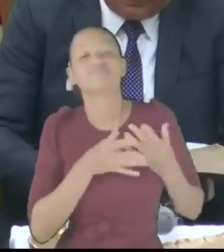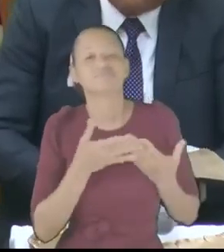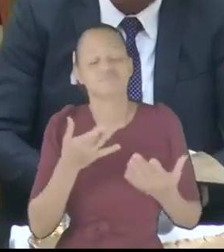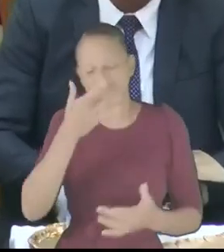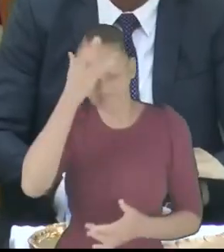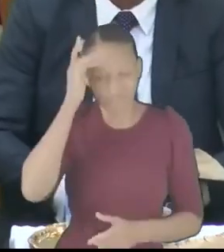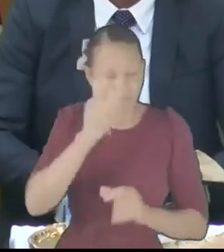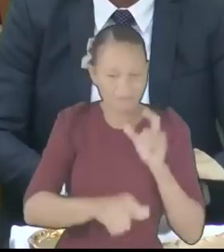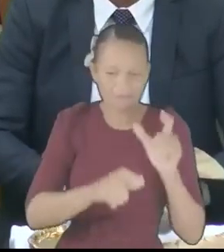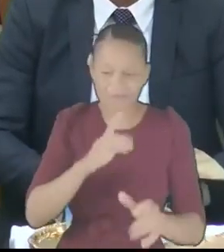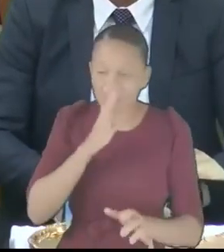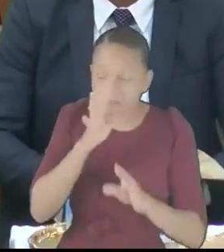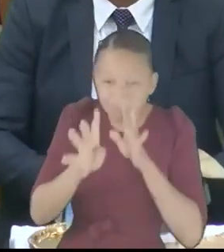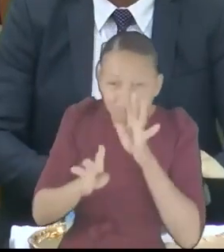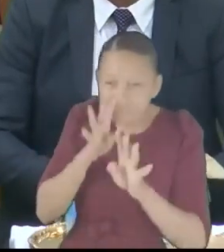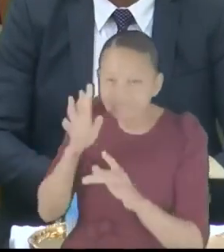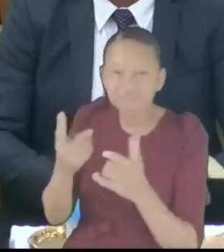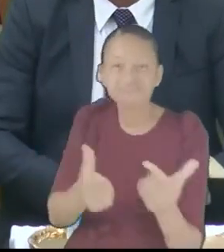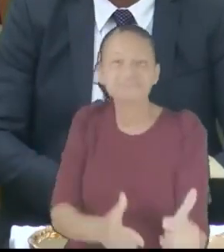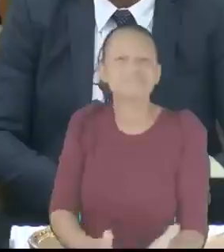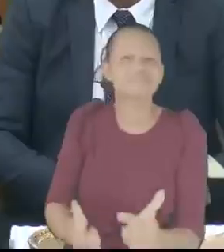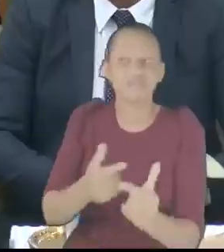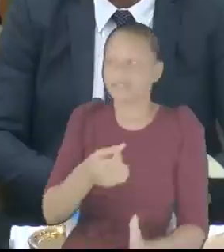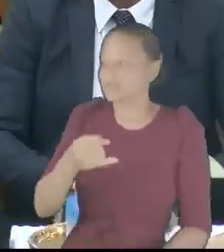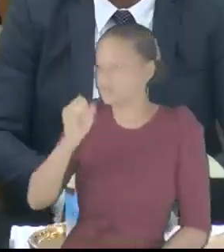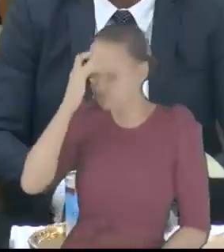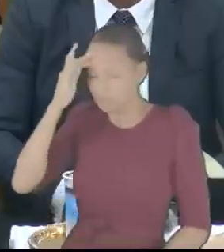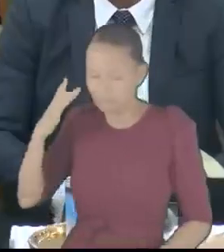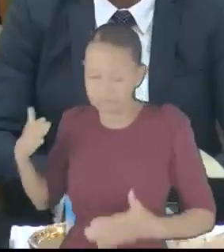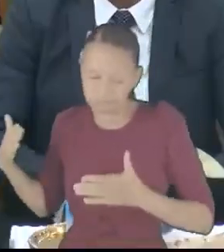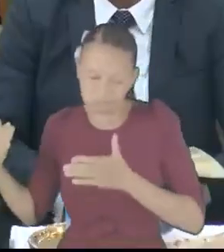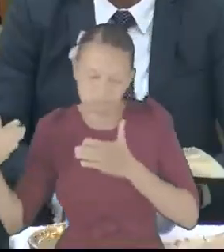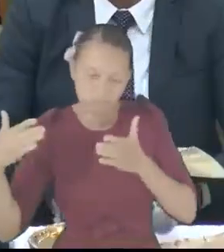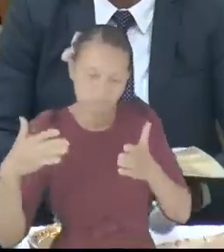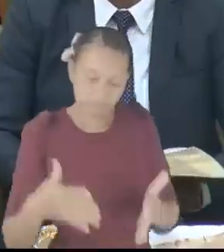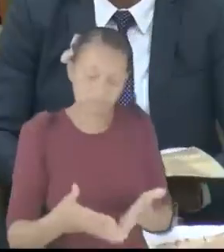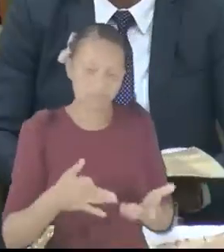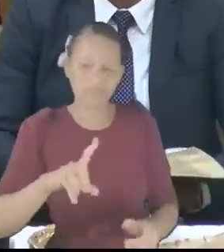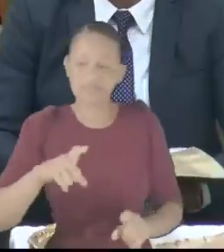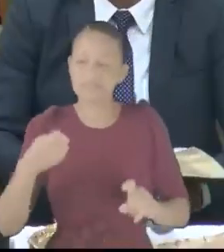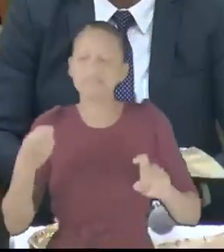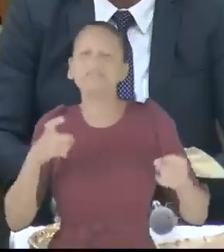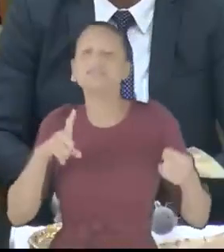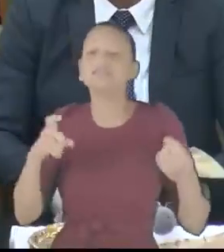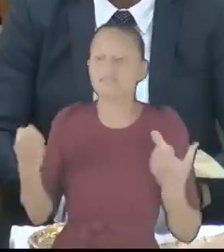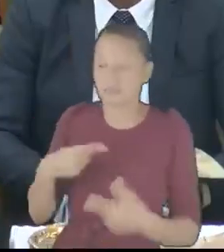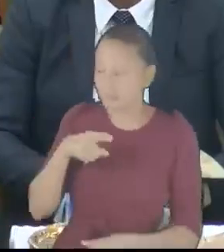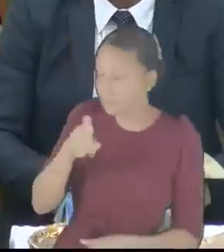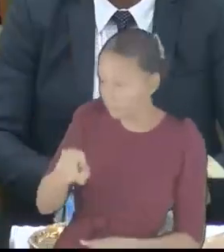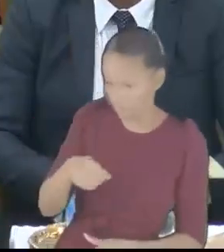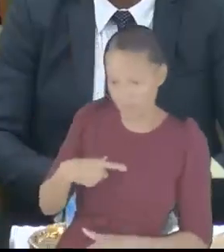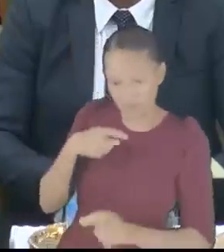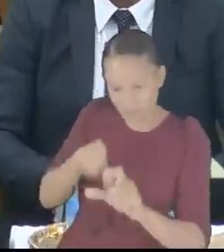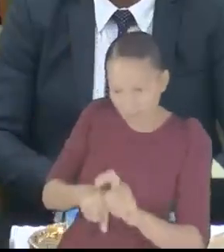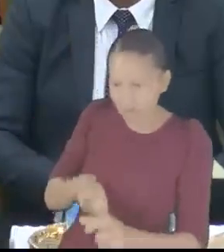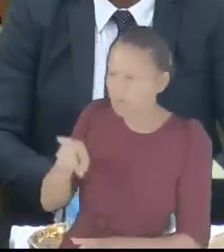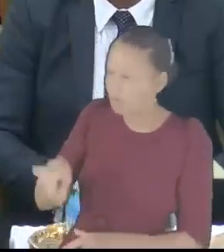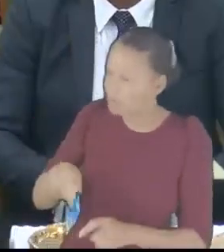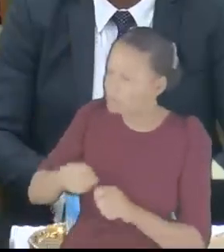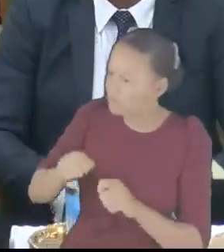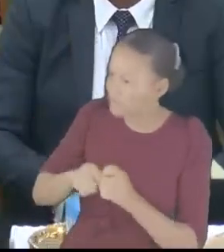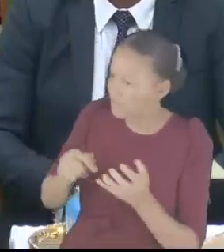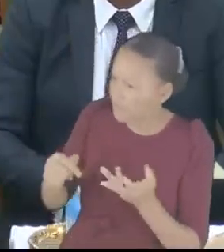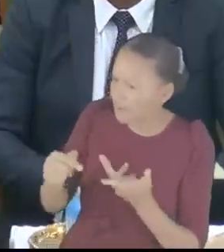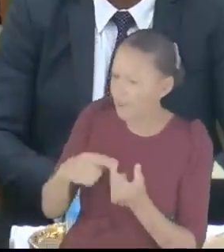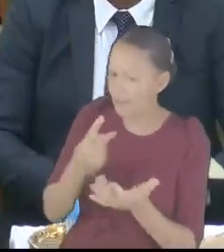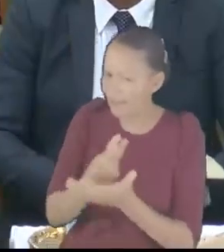Ninguém podia mais acusar. Se alguém chegasse para o ex-devedor e dissesse: você deve, você fez isso,